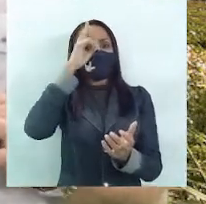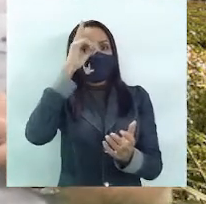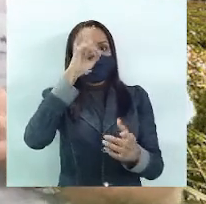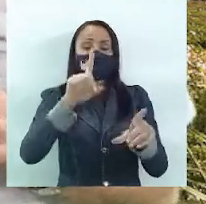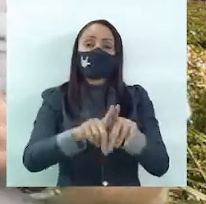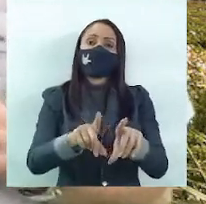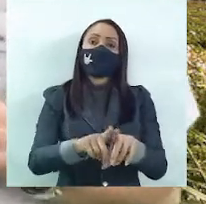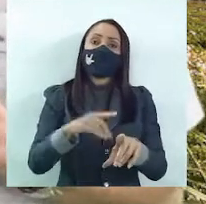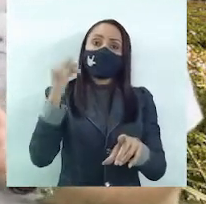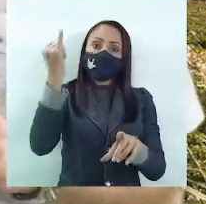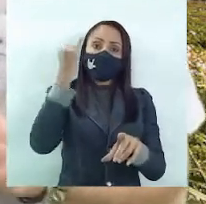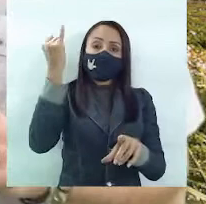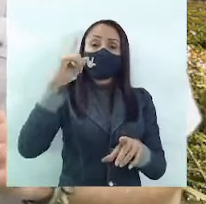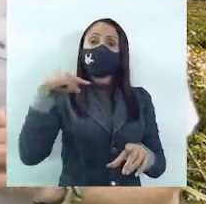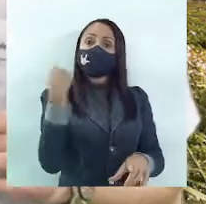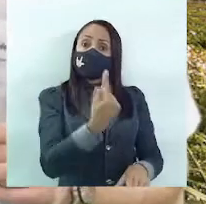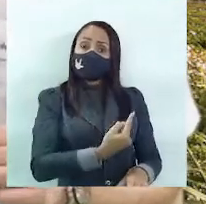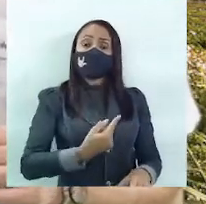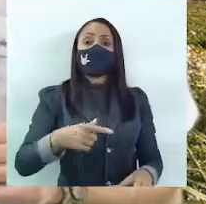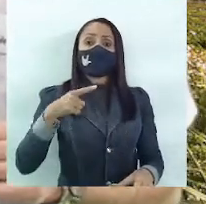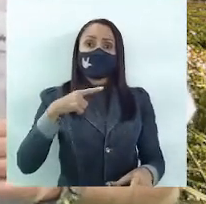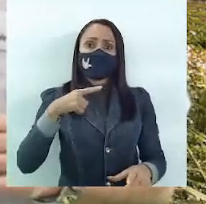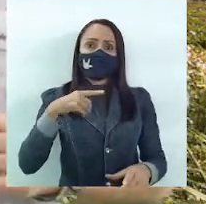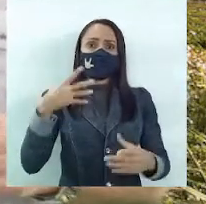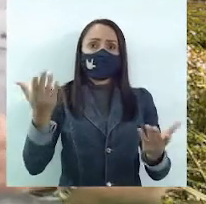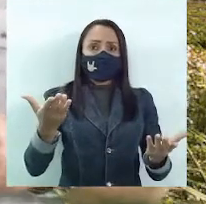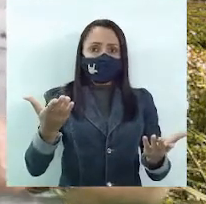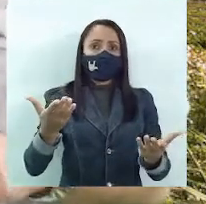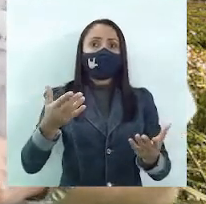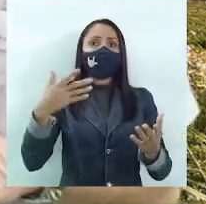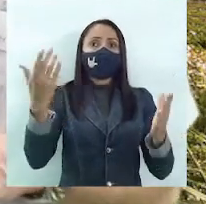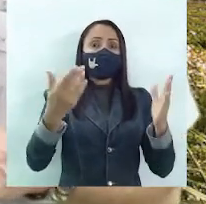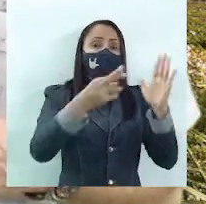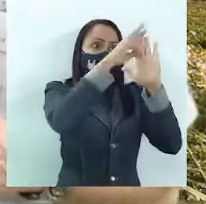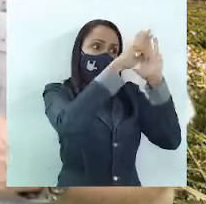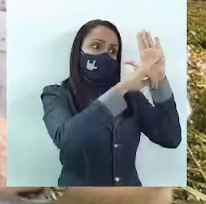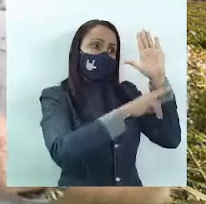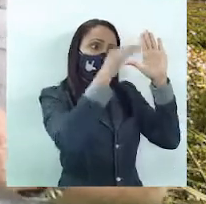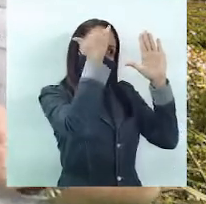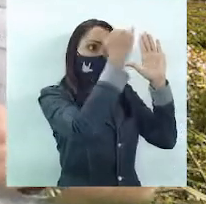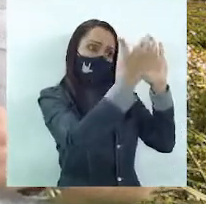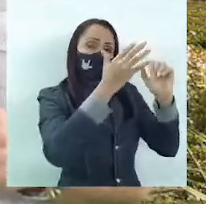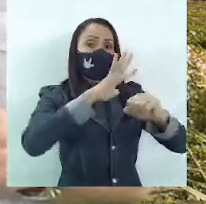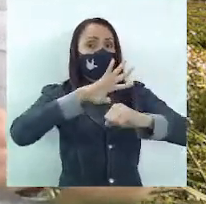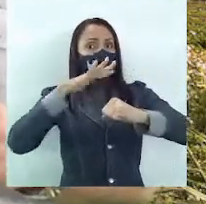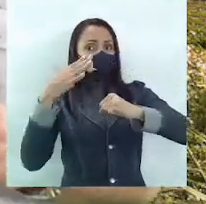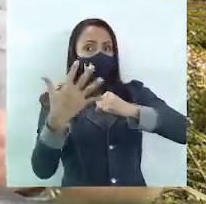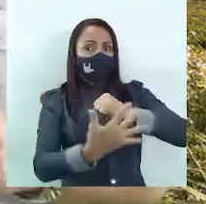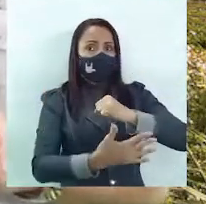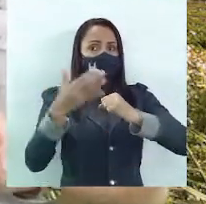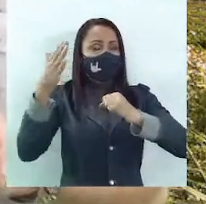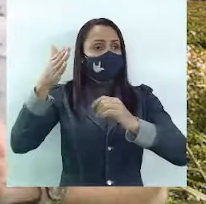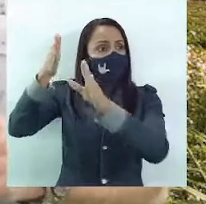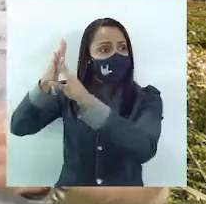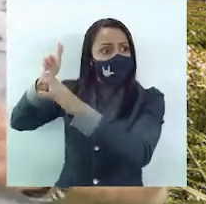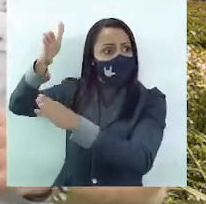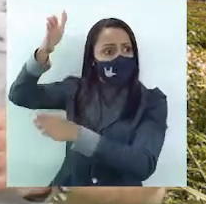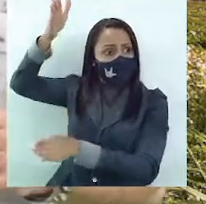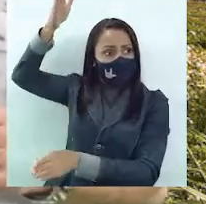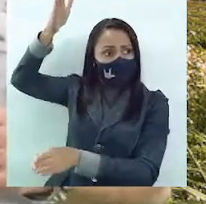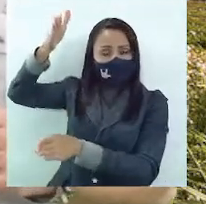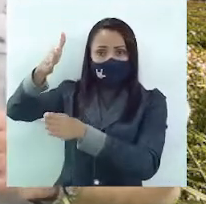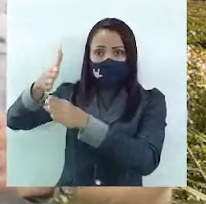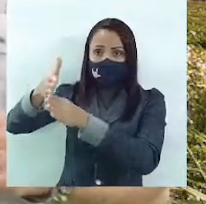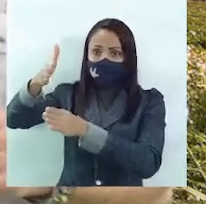algo importante é que nós estamos aqui seguindo o protocolo contra a Covid com um biombo que está nos separando. E